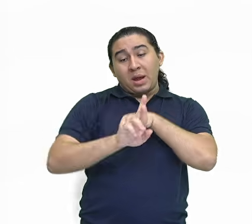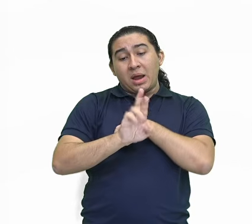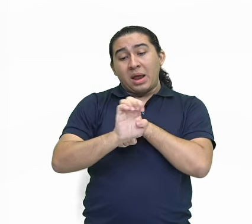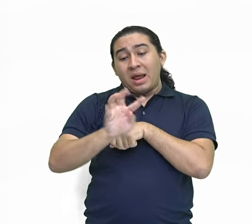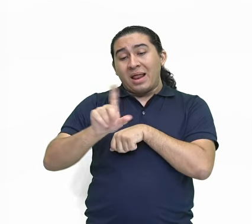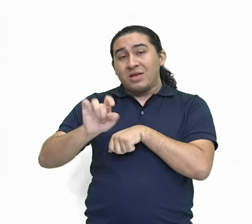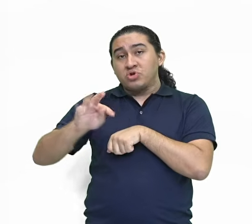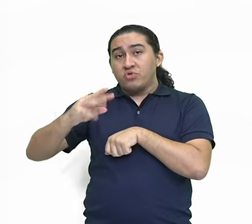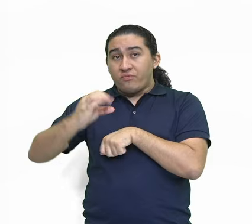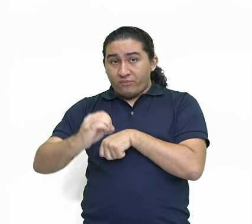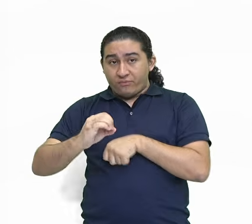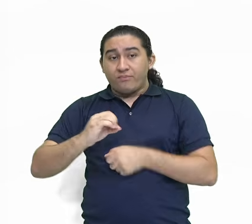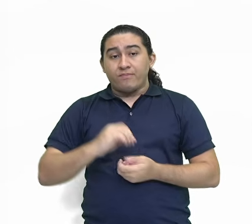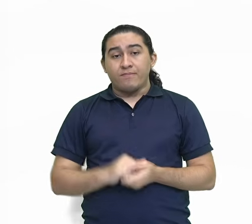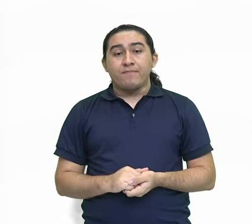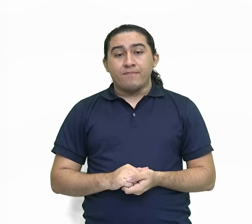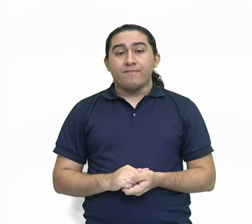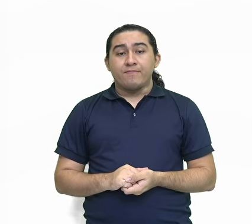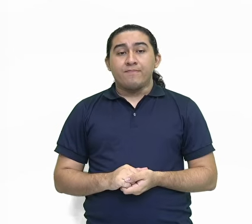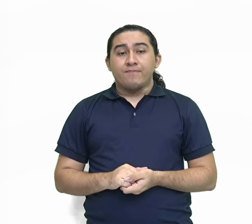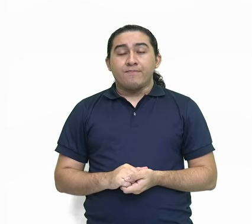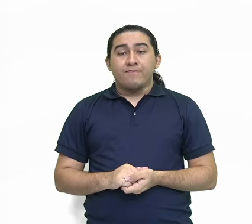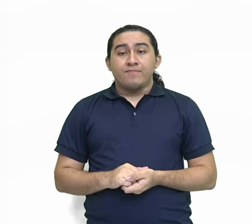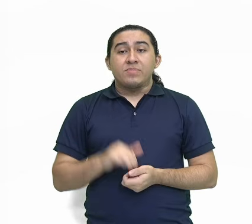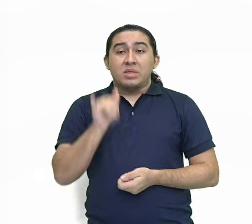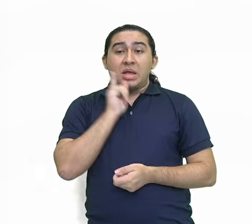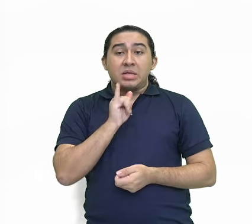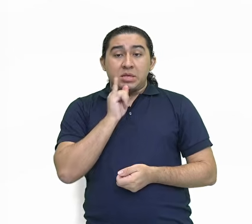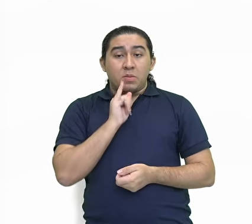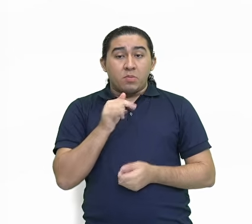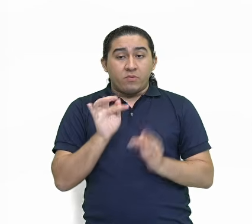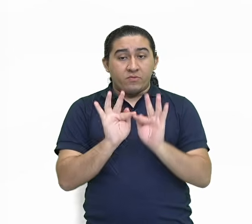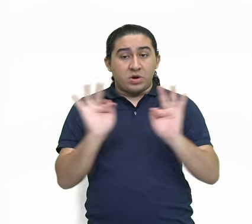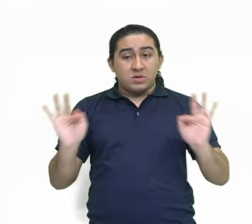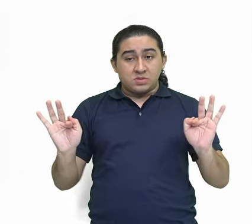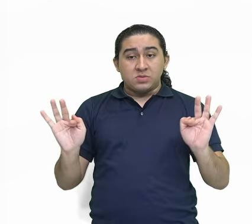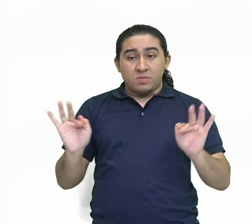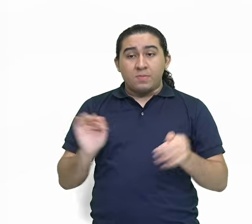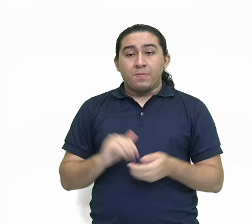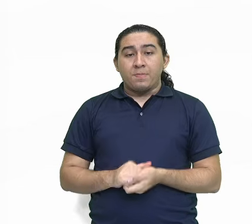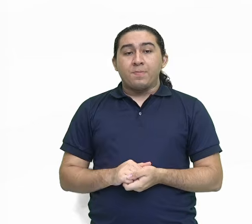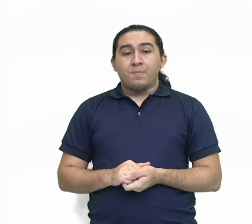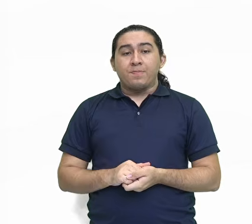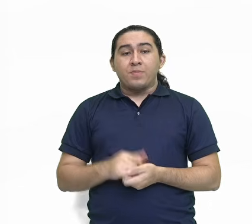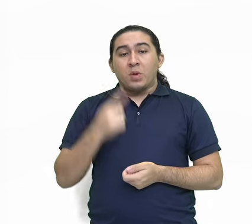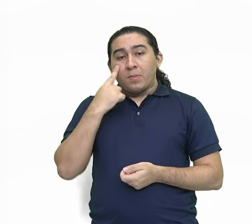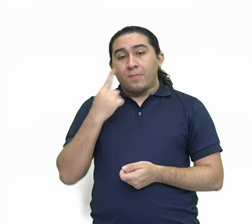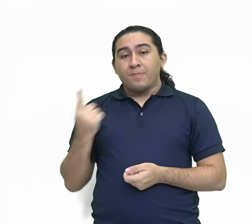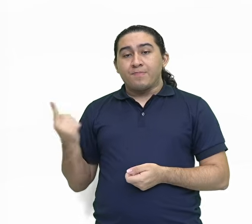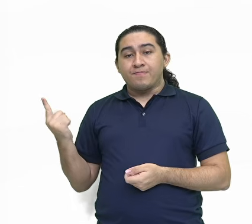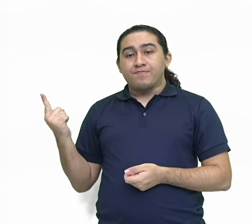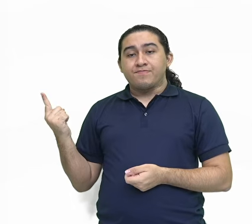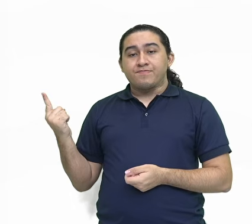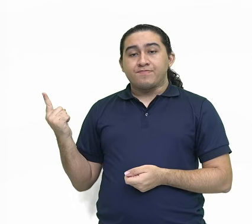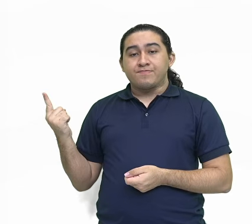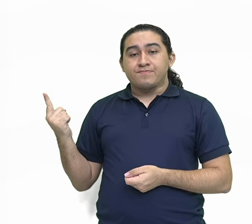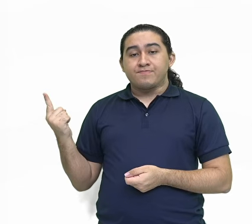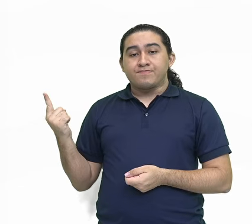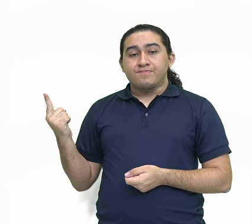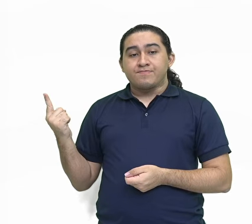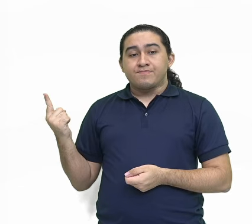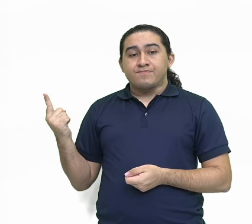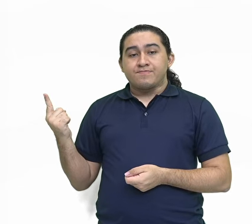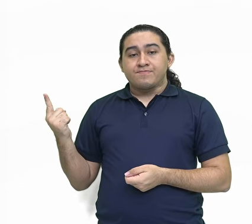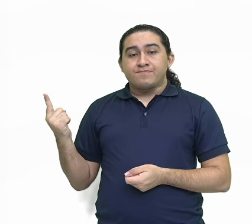pronomes relativos. Então, nós temos um exemplo aí. Cena é um quadro belo e comovente